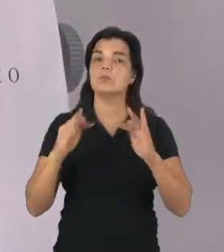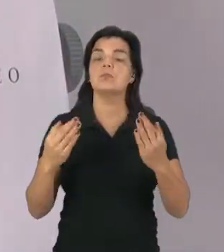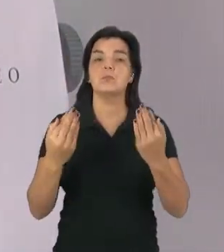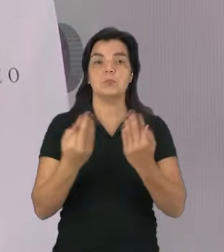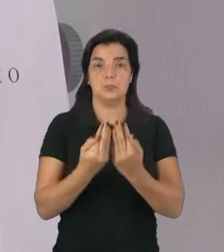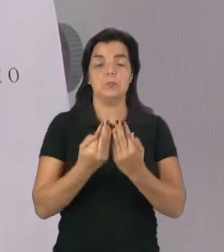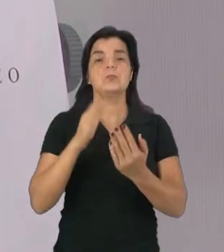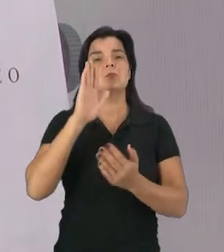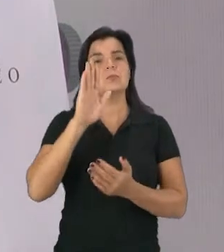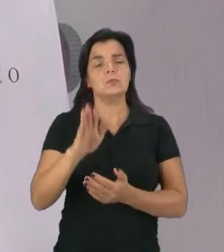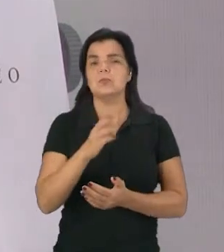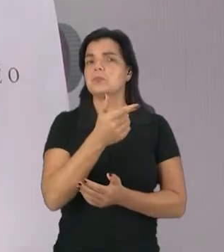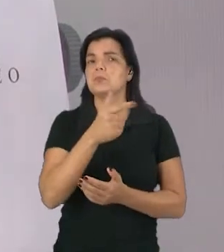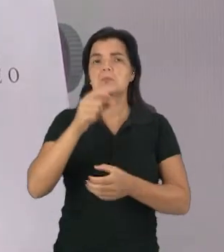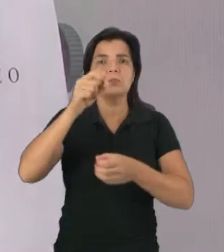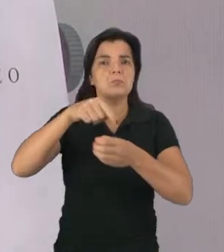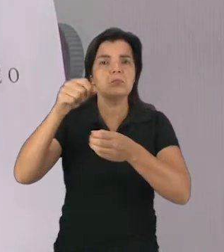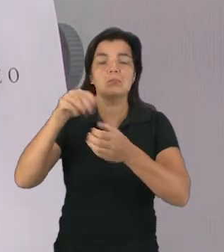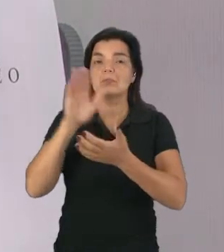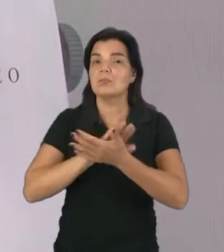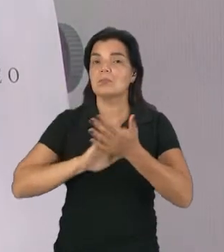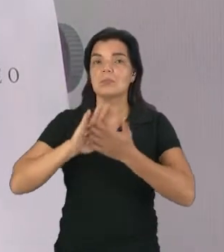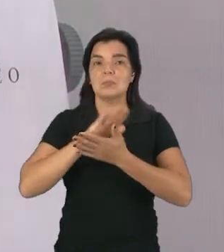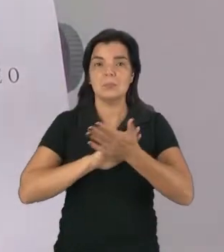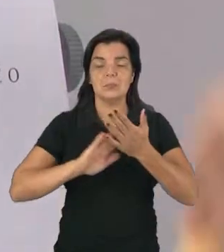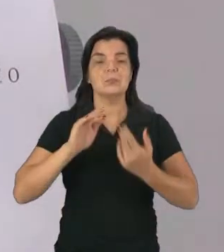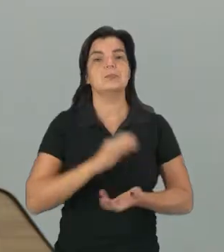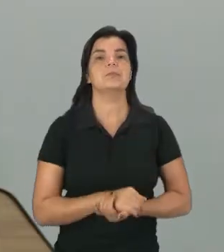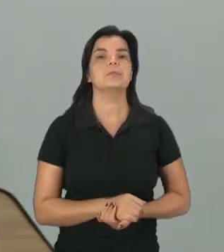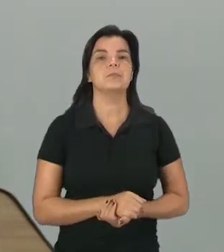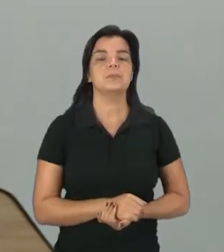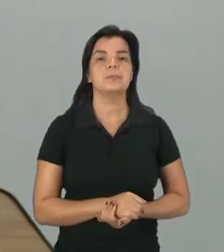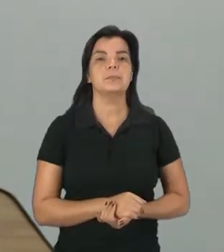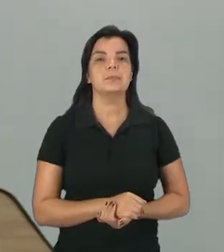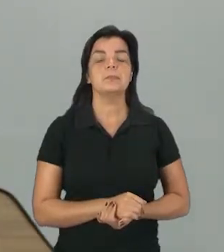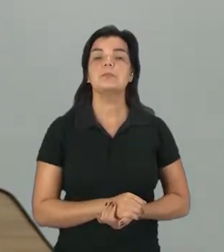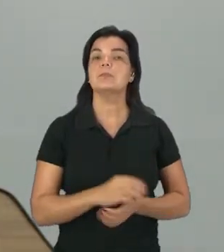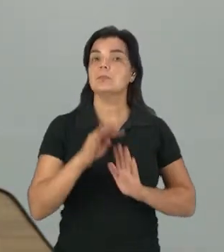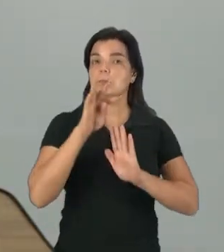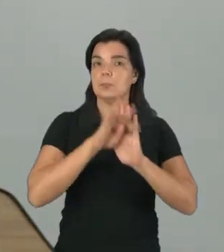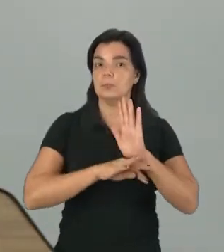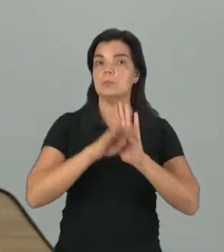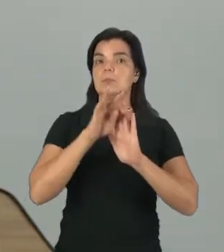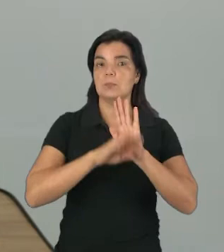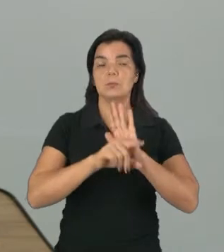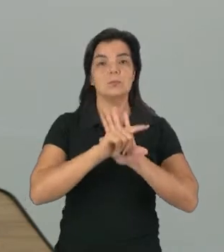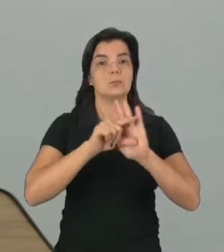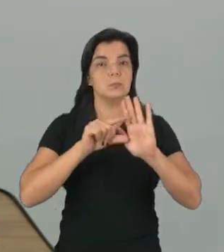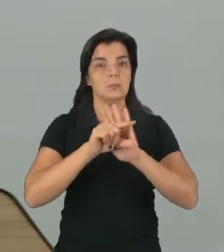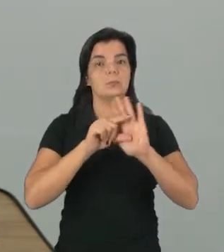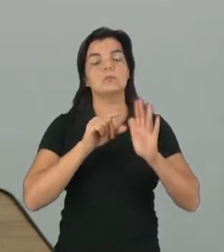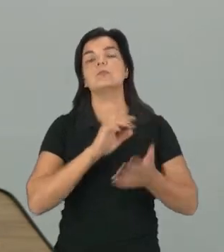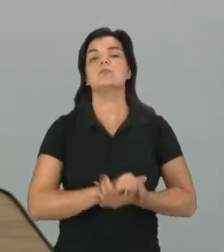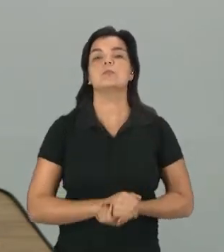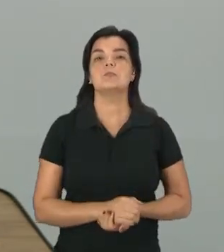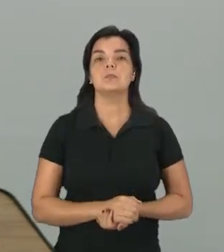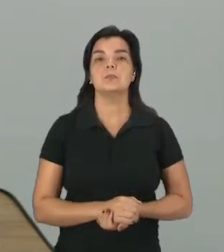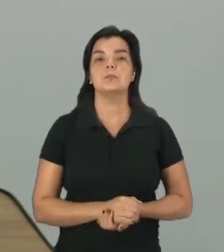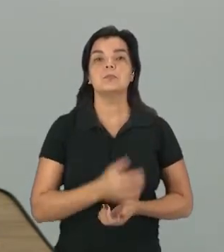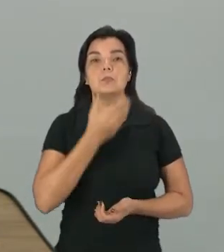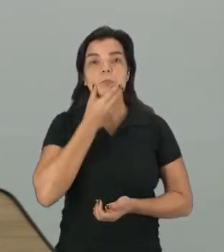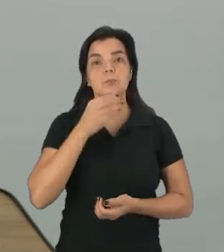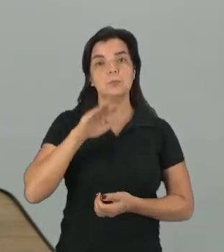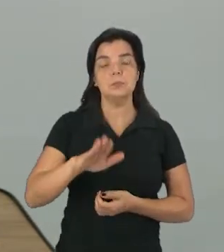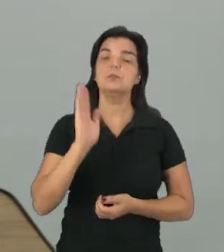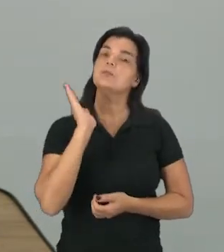família, onde já não se plantava nada. Olha só, esse trecho eu trouxe lá do texto O Menino